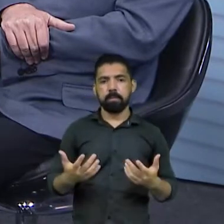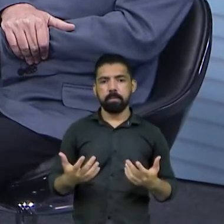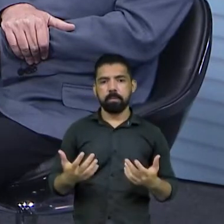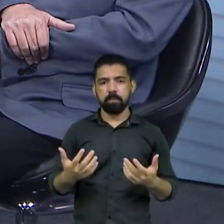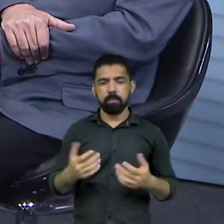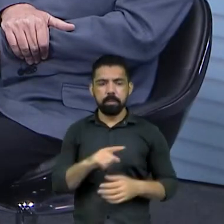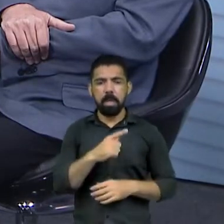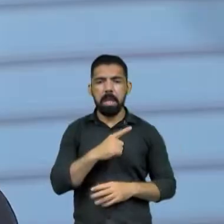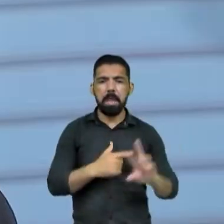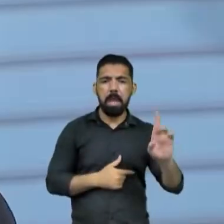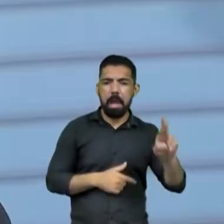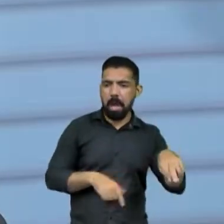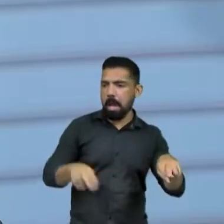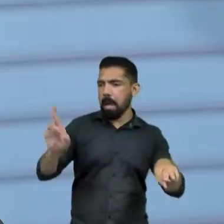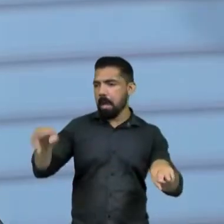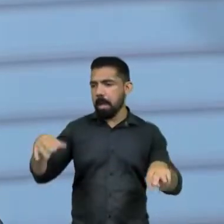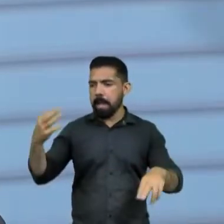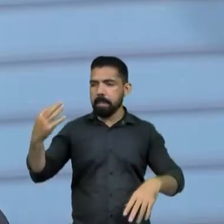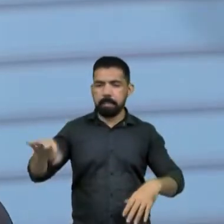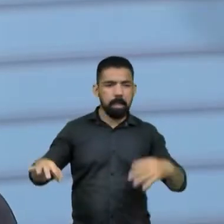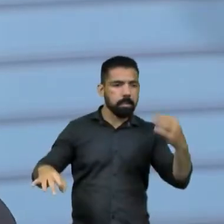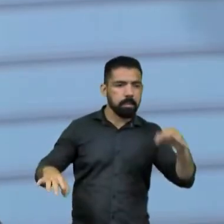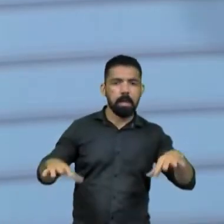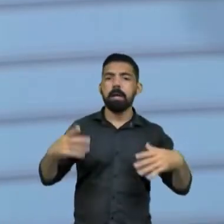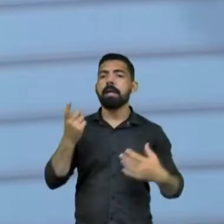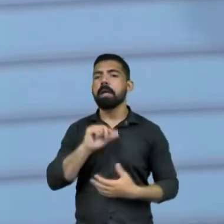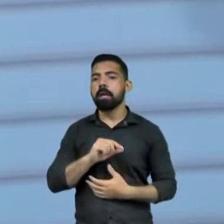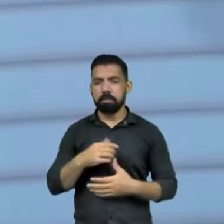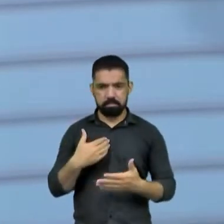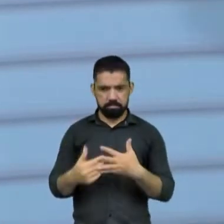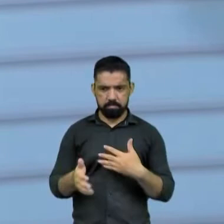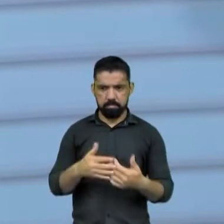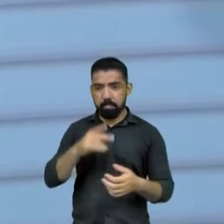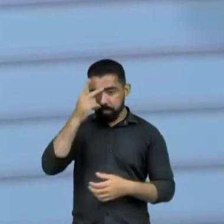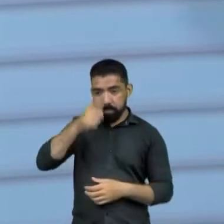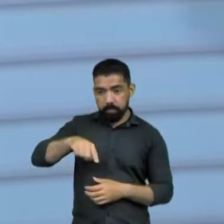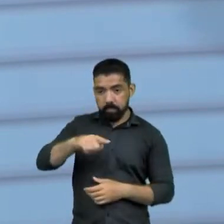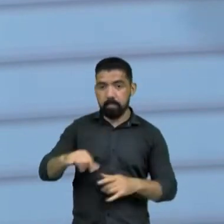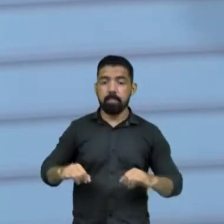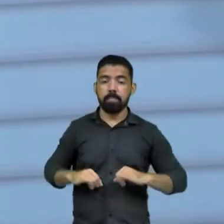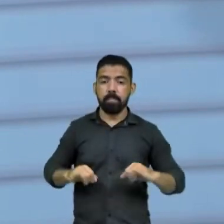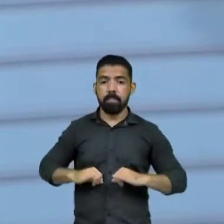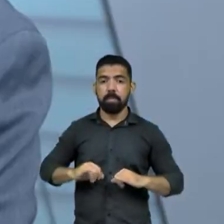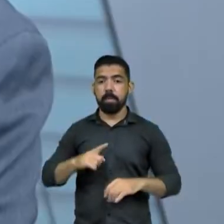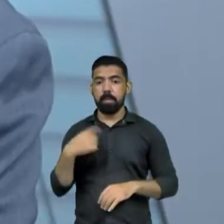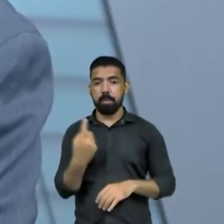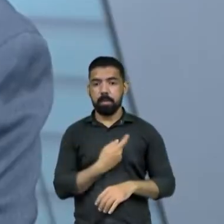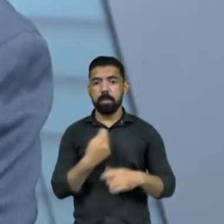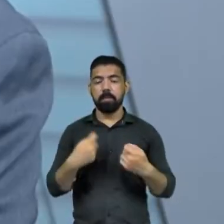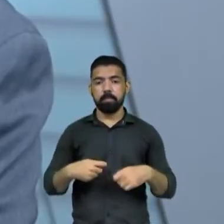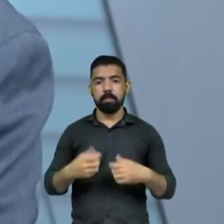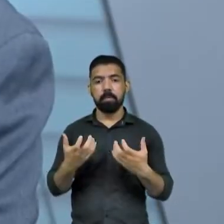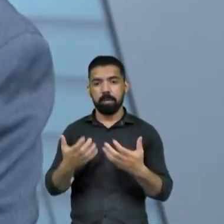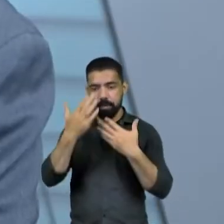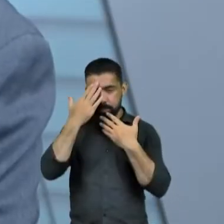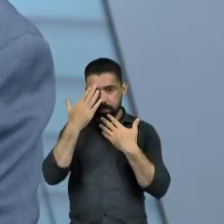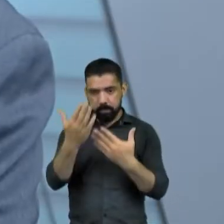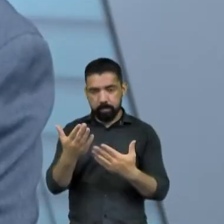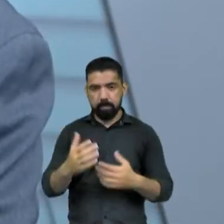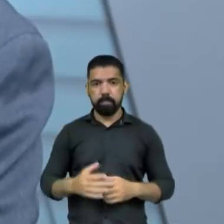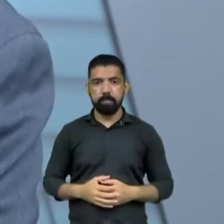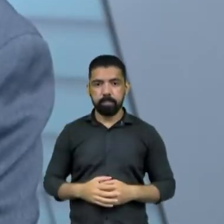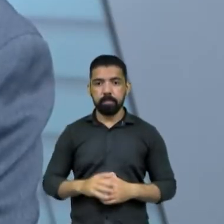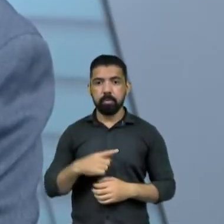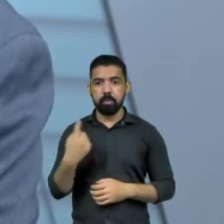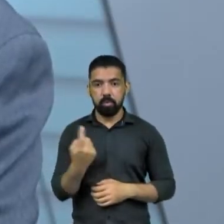quem tem razão eu quero saber que tem gente que tá sofrendo e que nós precisamos tomar uma posição sobre isso Dr moban Júnior eu queria agradecer Eh estamos